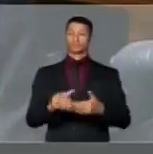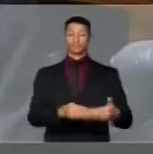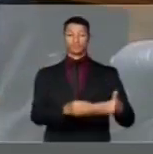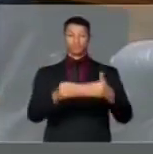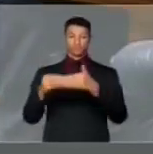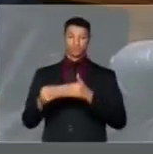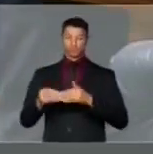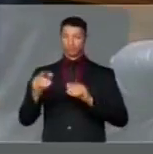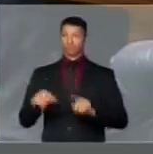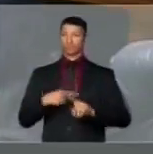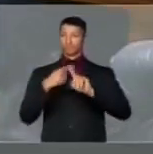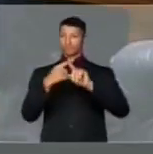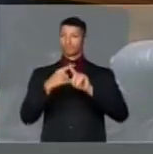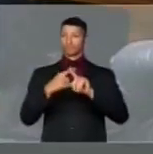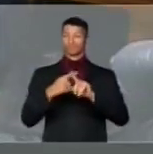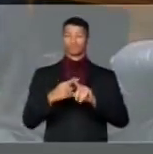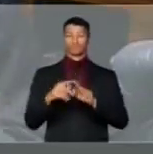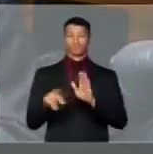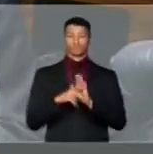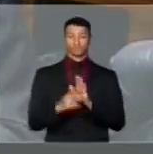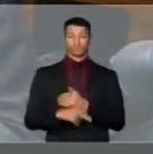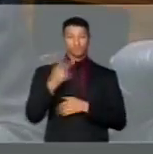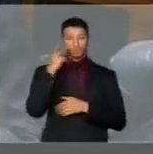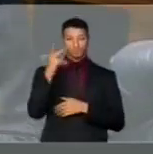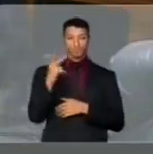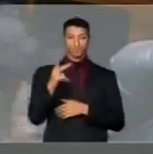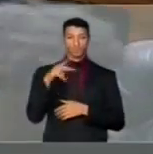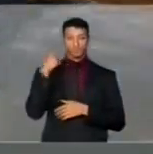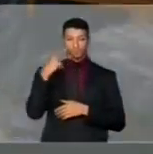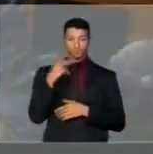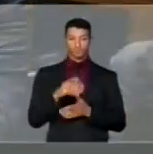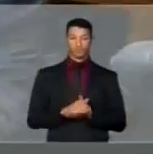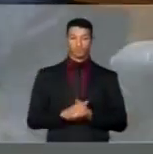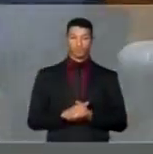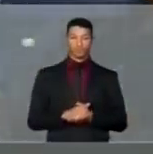de resultados alviçareiros para os...